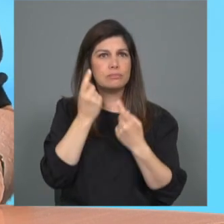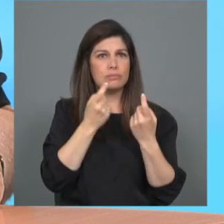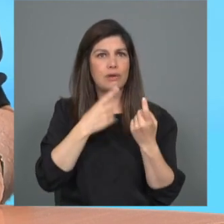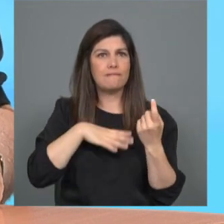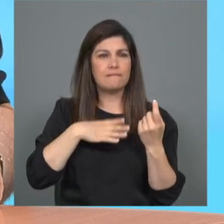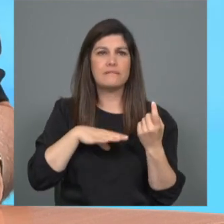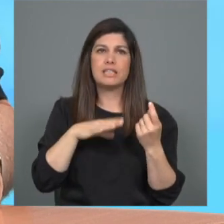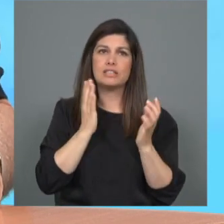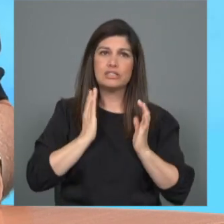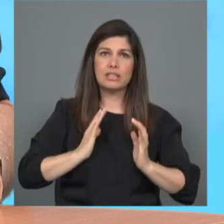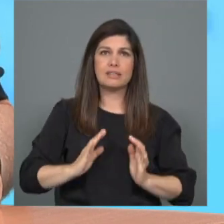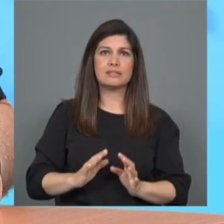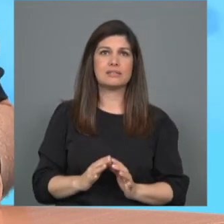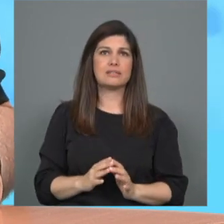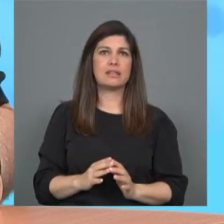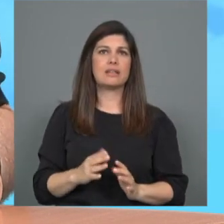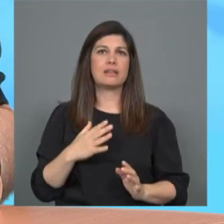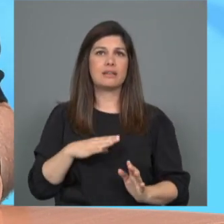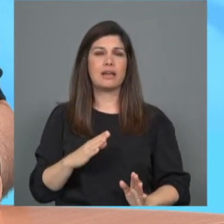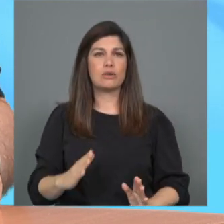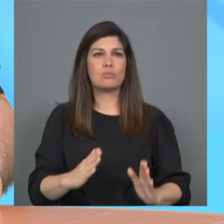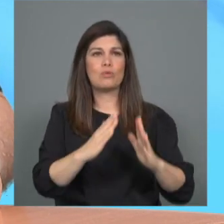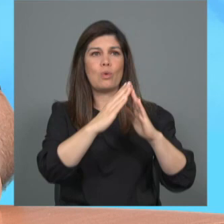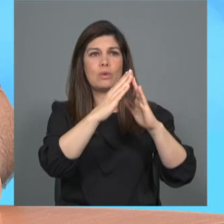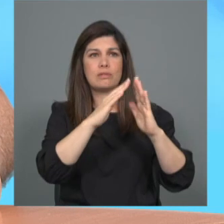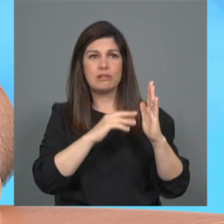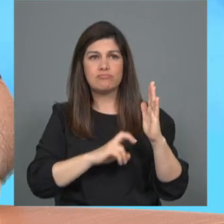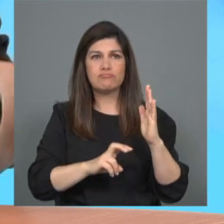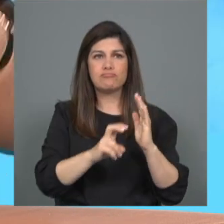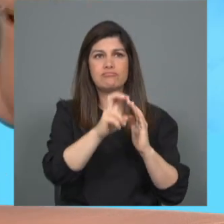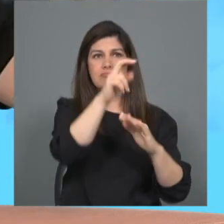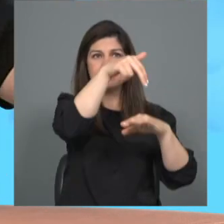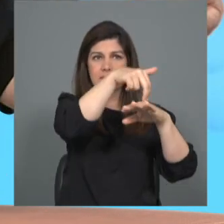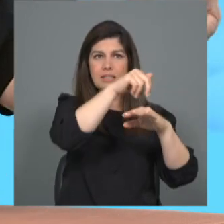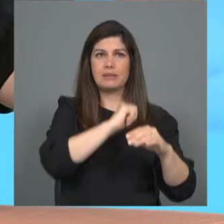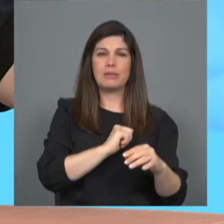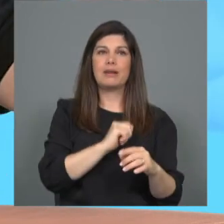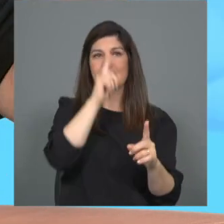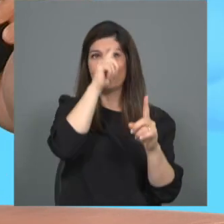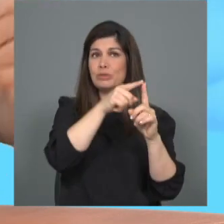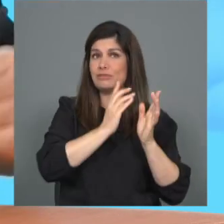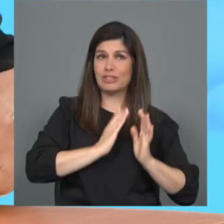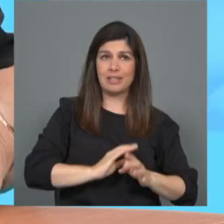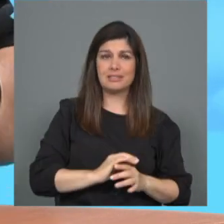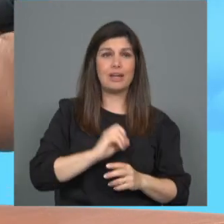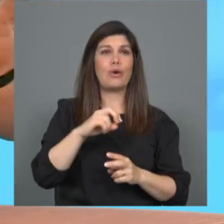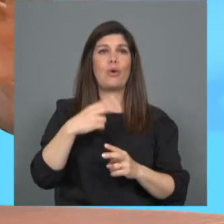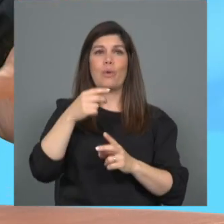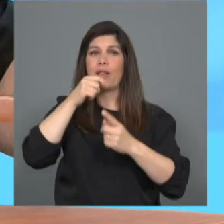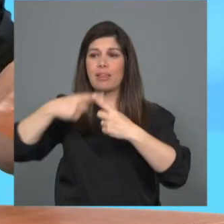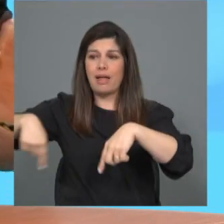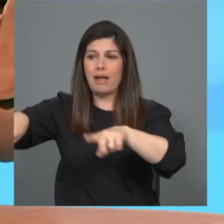sítio ermo, ou para um cimo de um monte, ou para o meio do lago, para